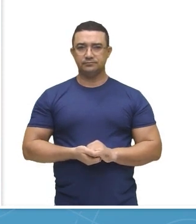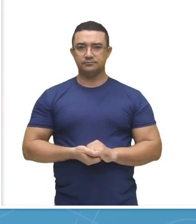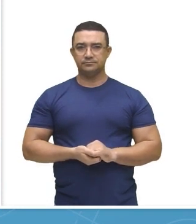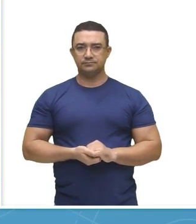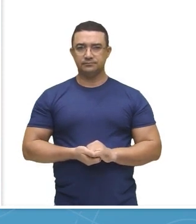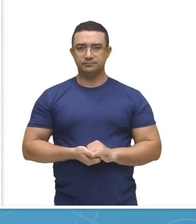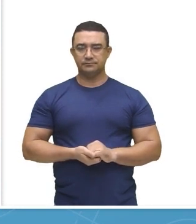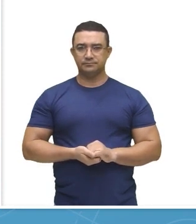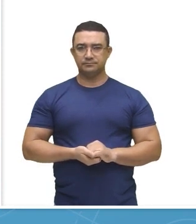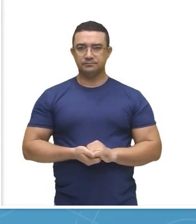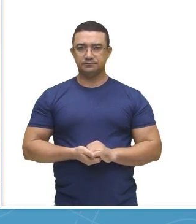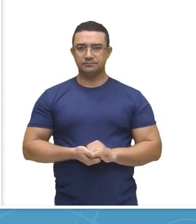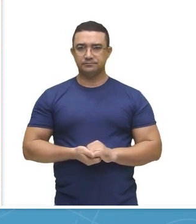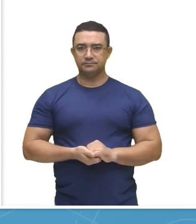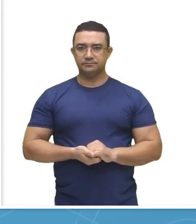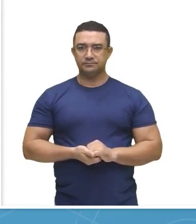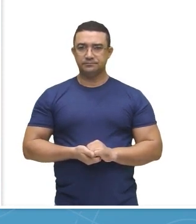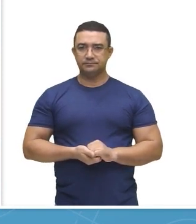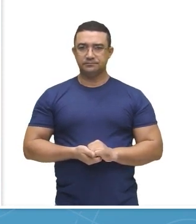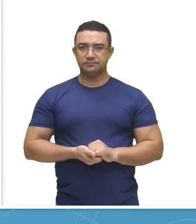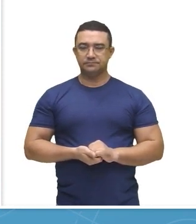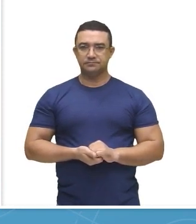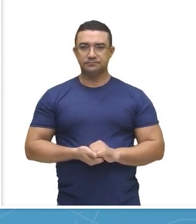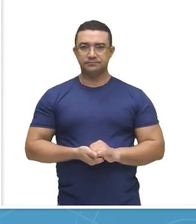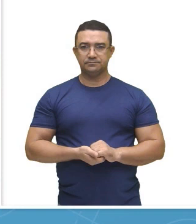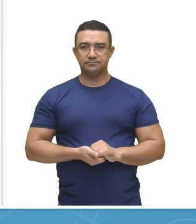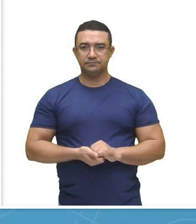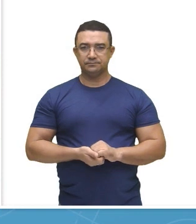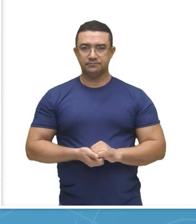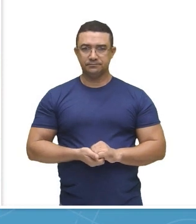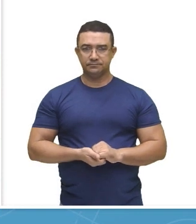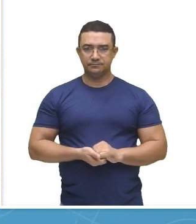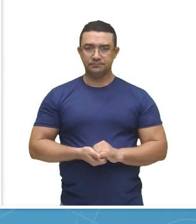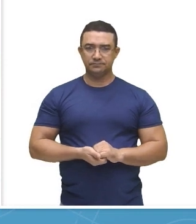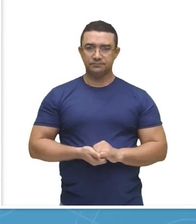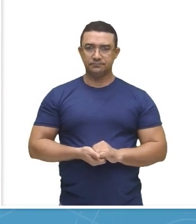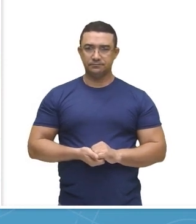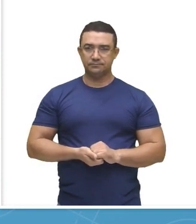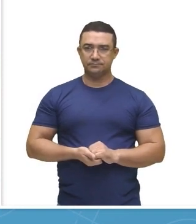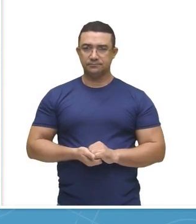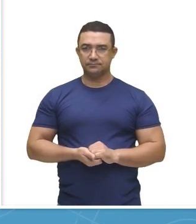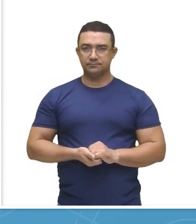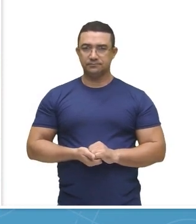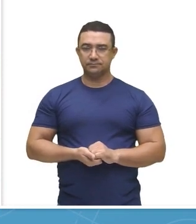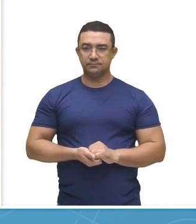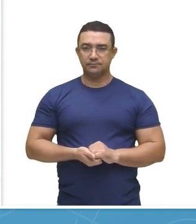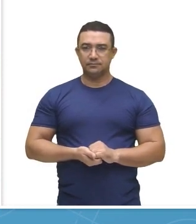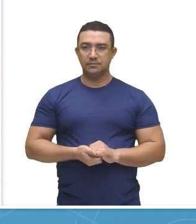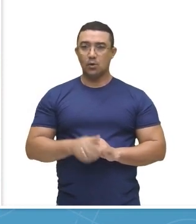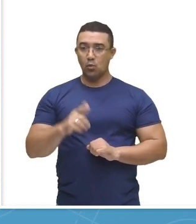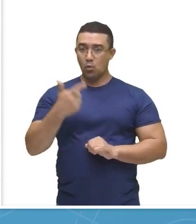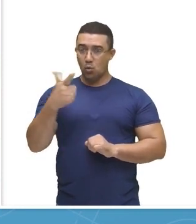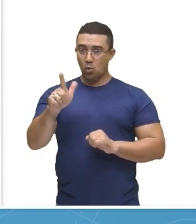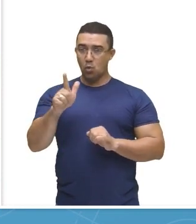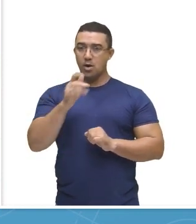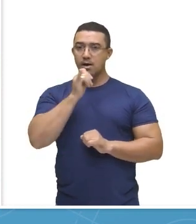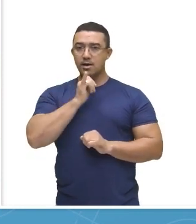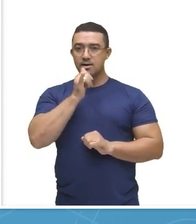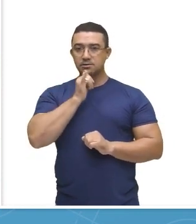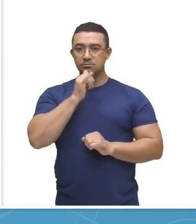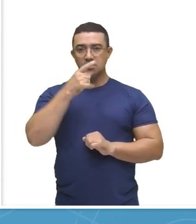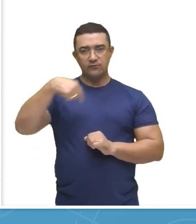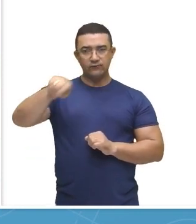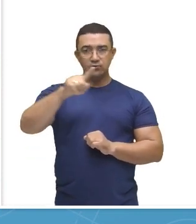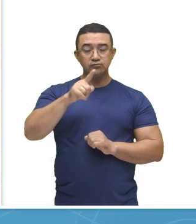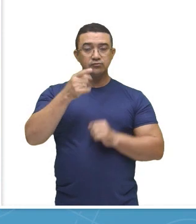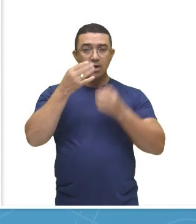anos, 10 anos, a gente usa uma outra estrutura, tá? E mais um exemplo para que vocês